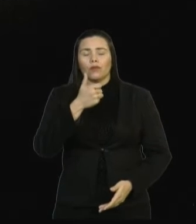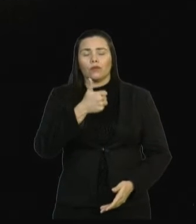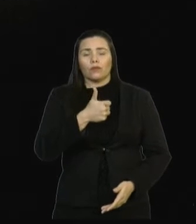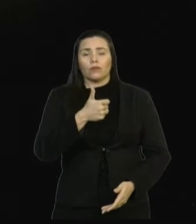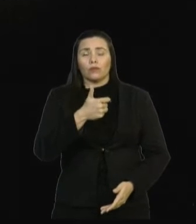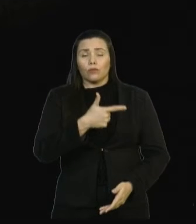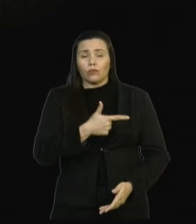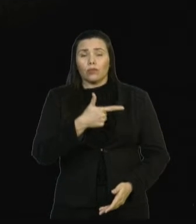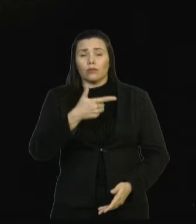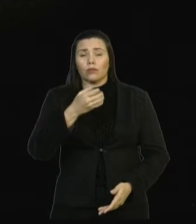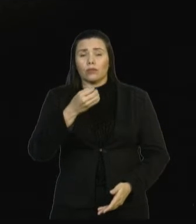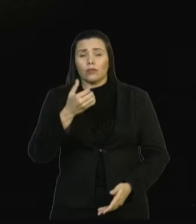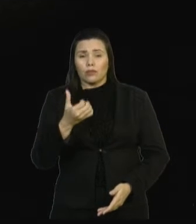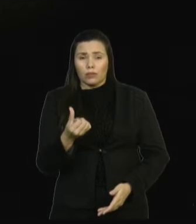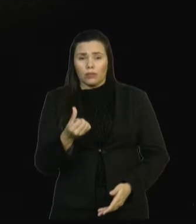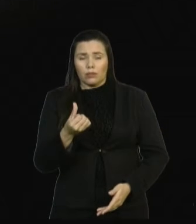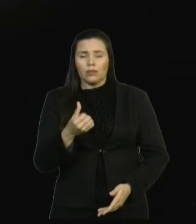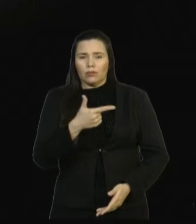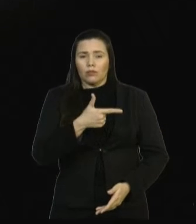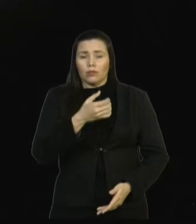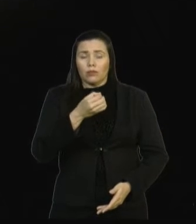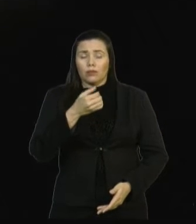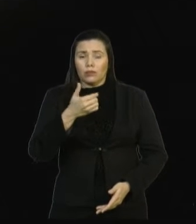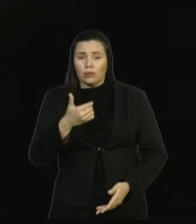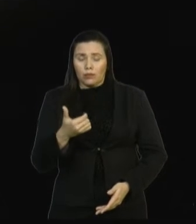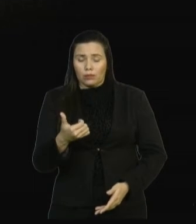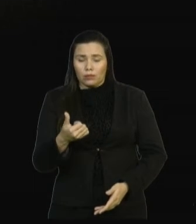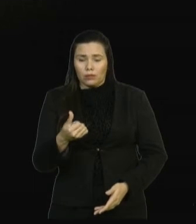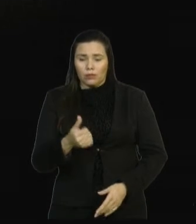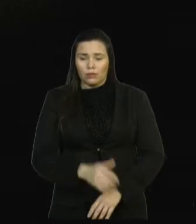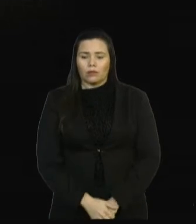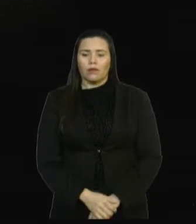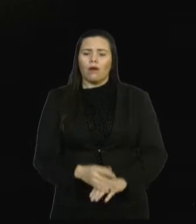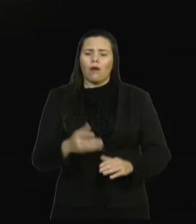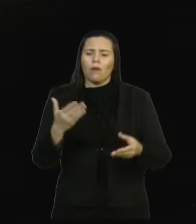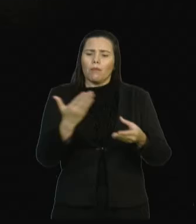206/2017, que gerou o processo